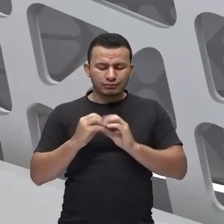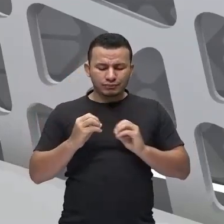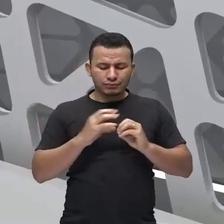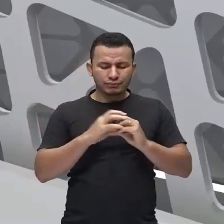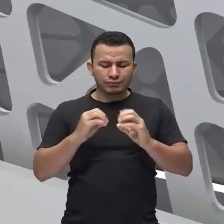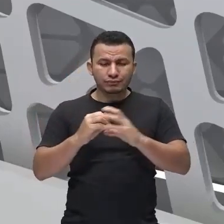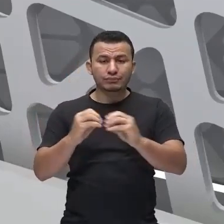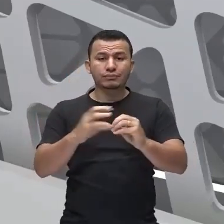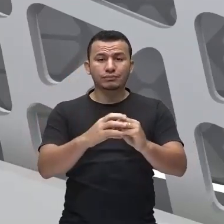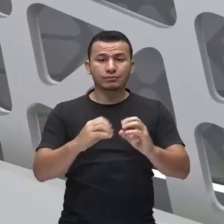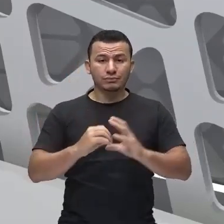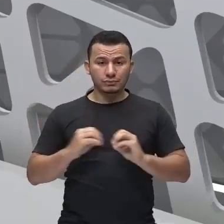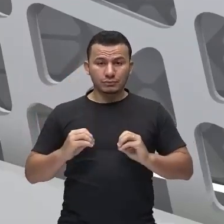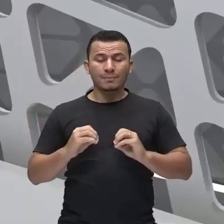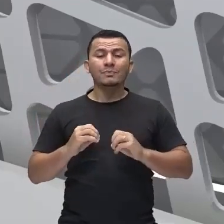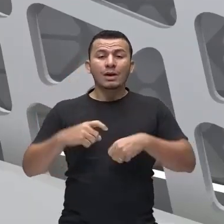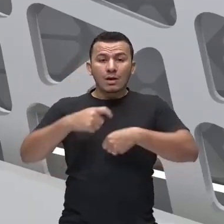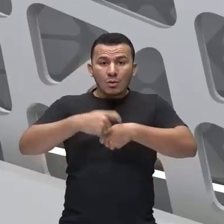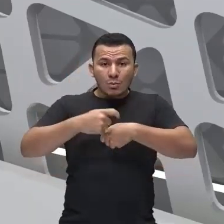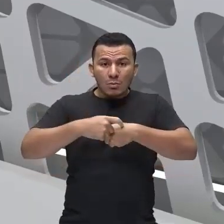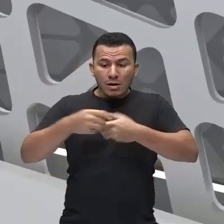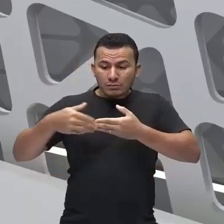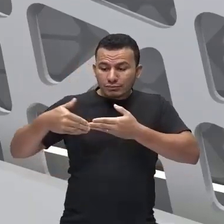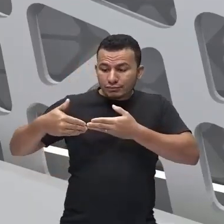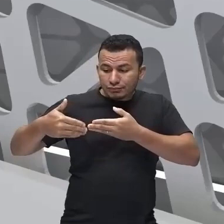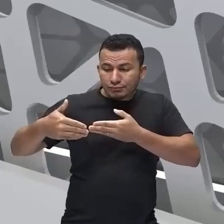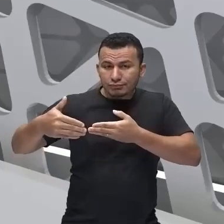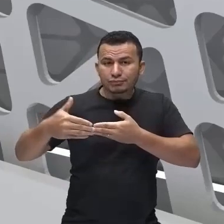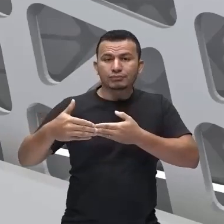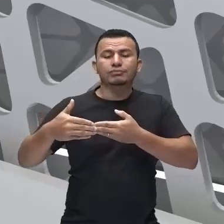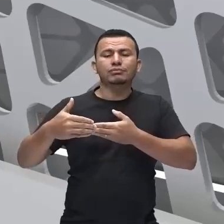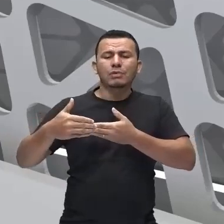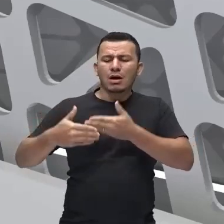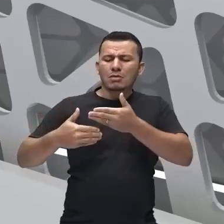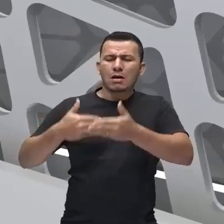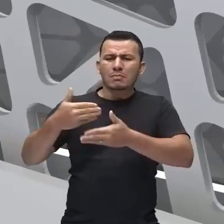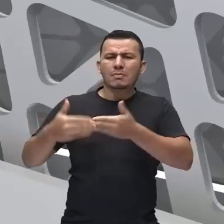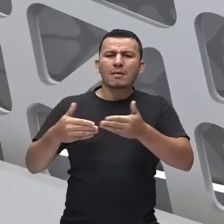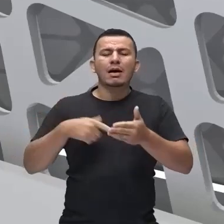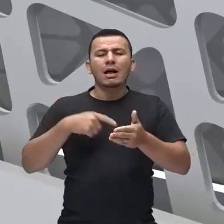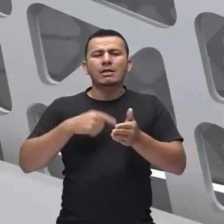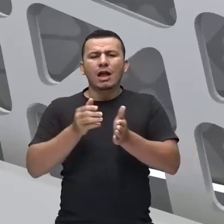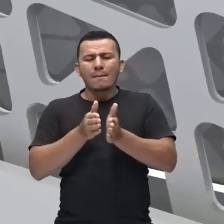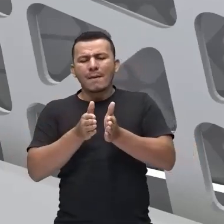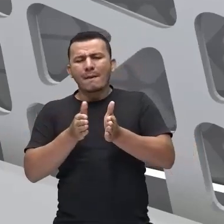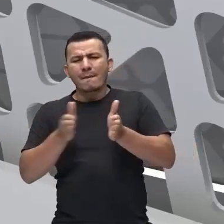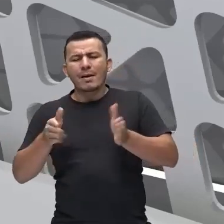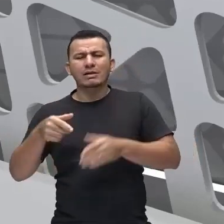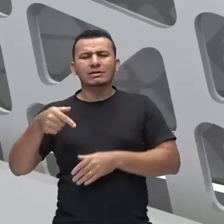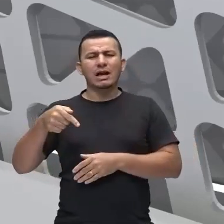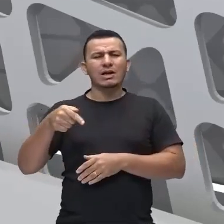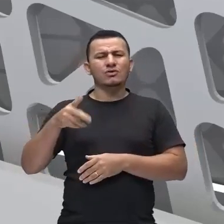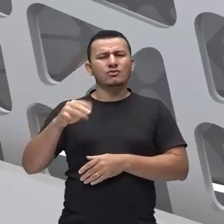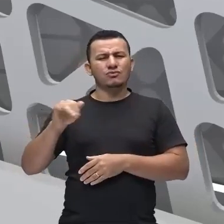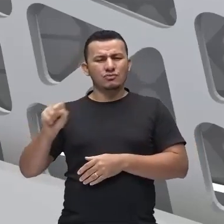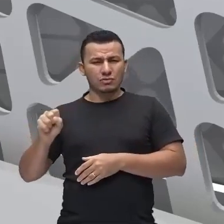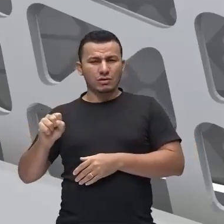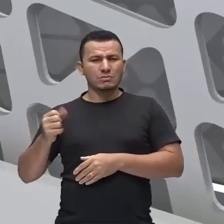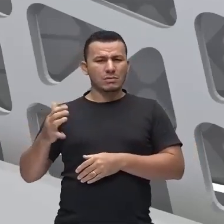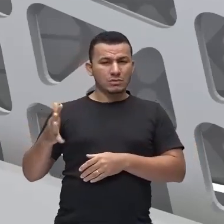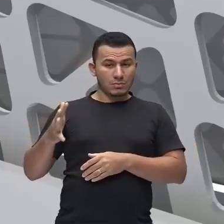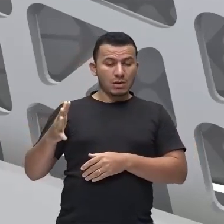células. E a partir daí, desse desenvolvimento, por volta ali do 7º dia,